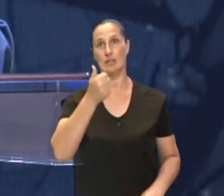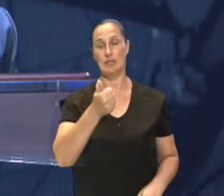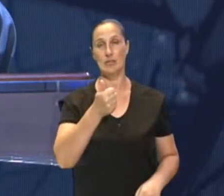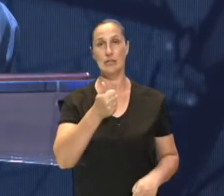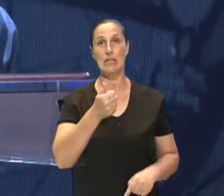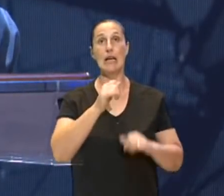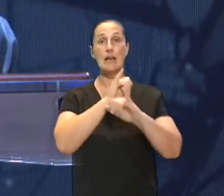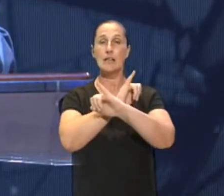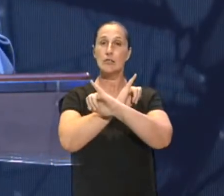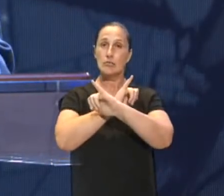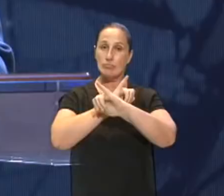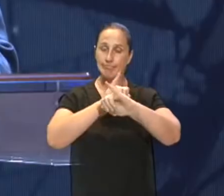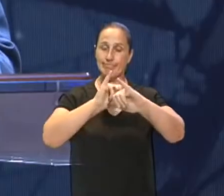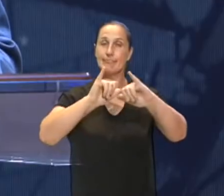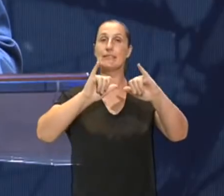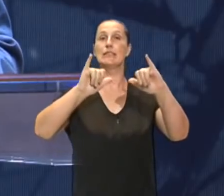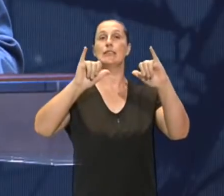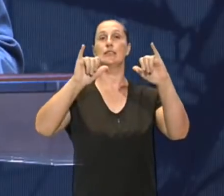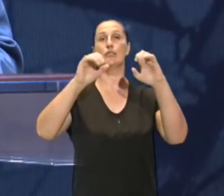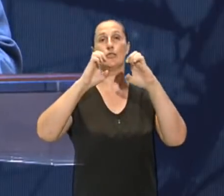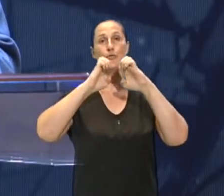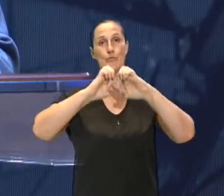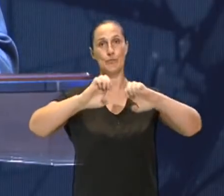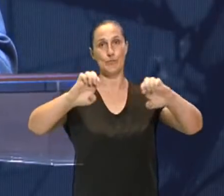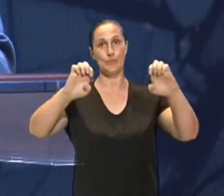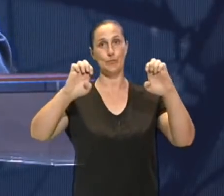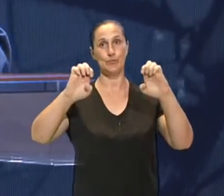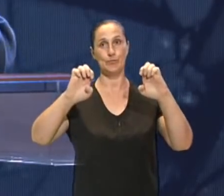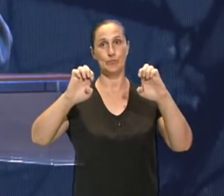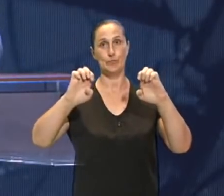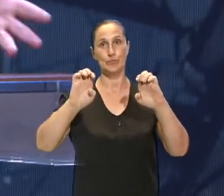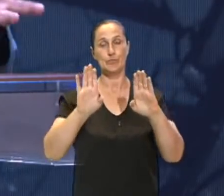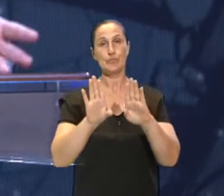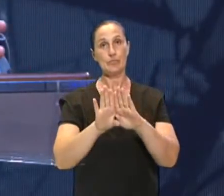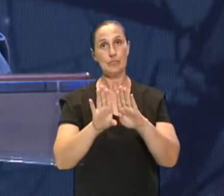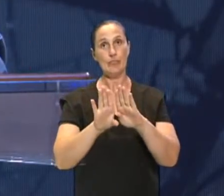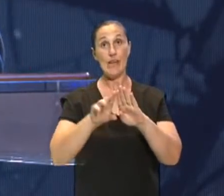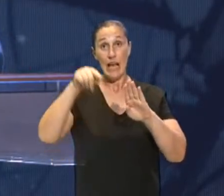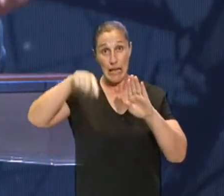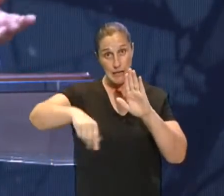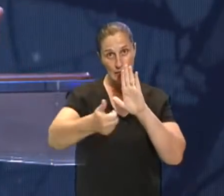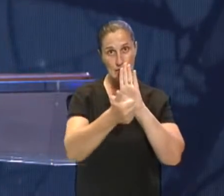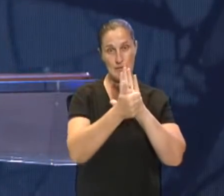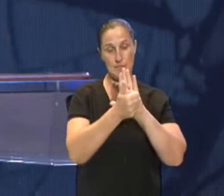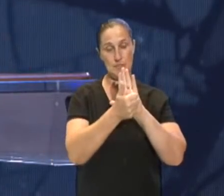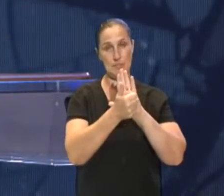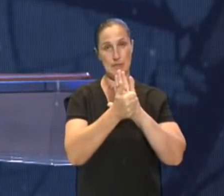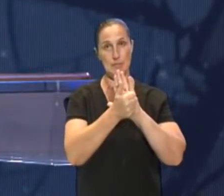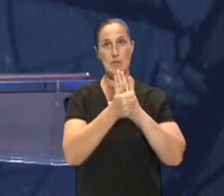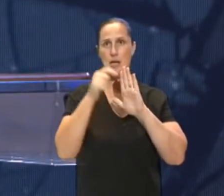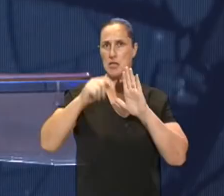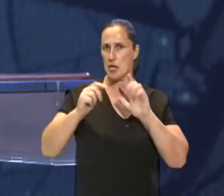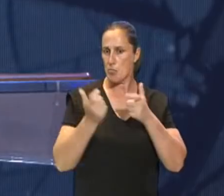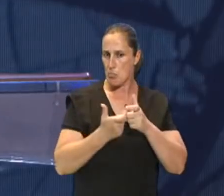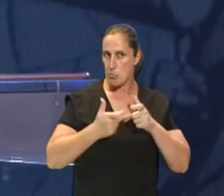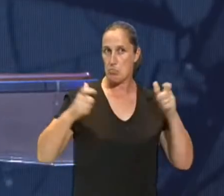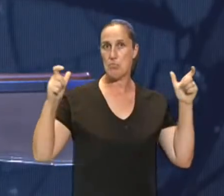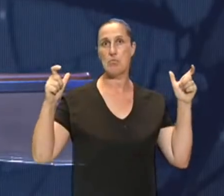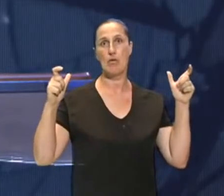e anunciando o Evangelho. Aqui nessa igreja, é uma igreja grande, a gente está